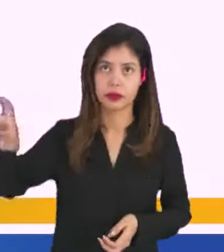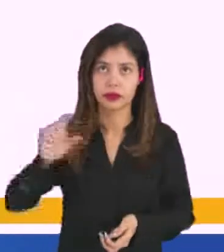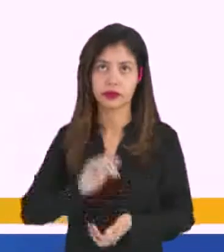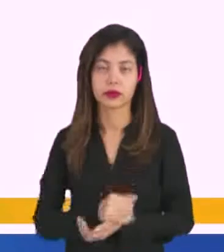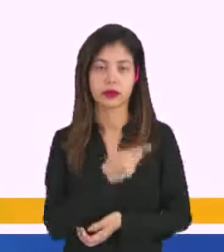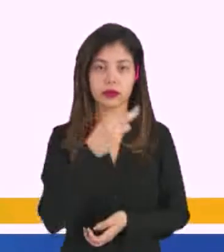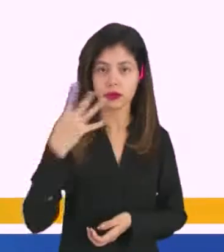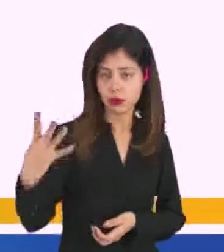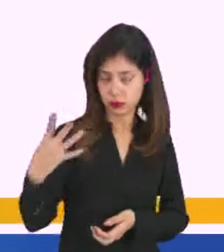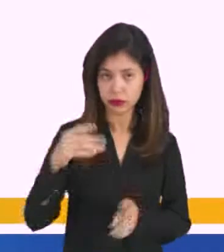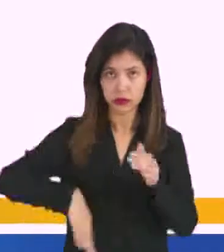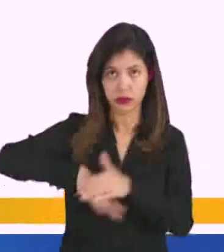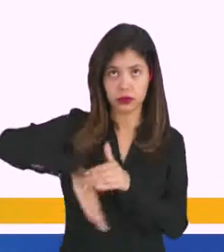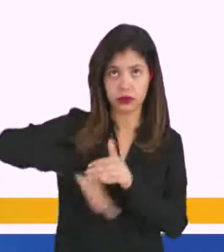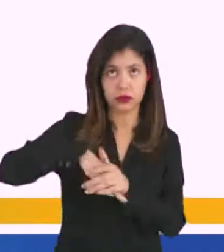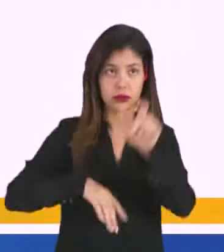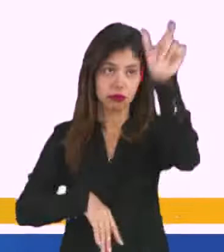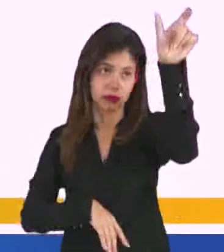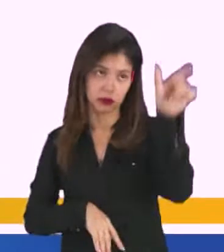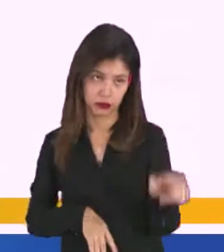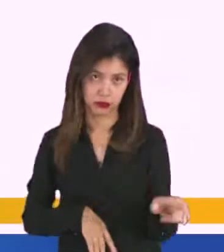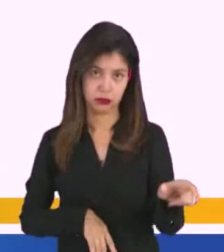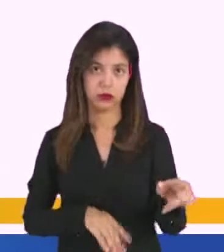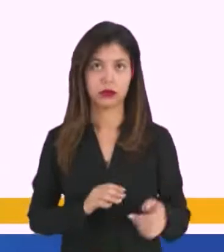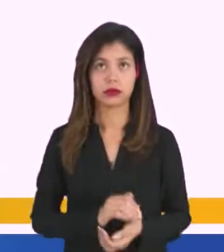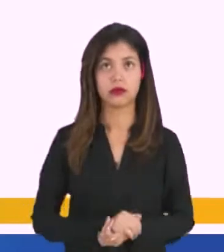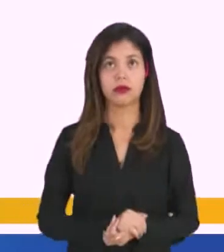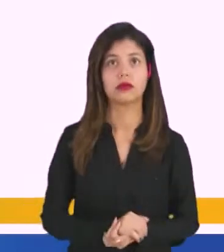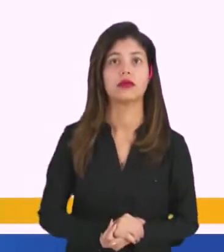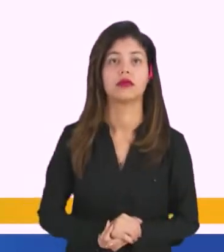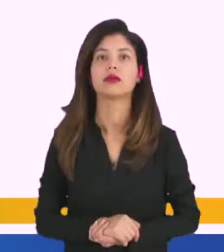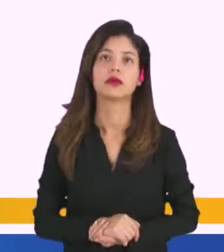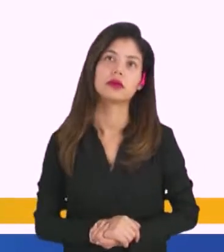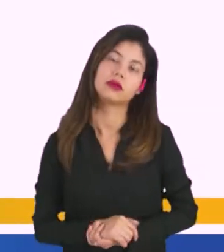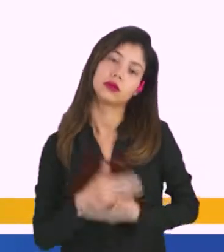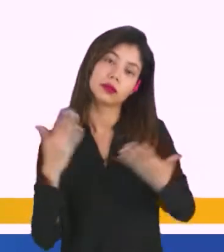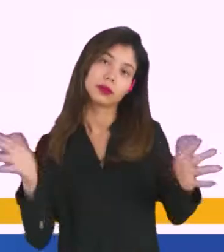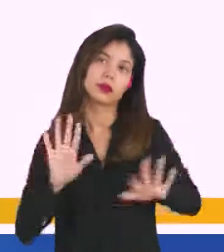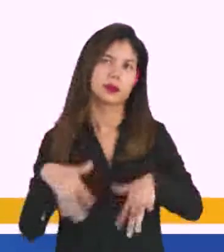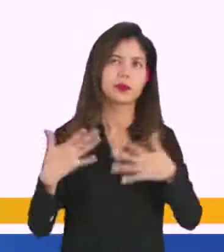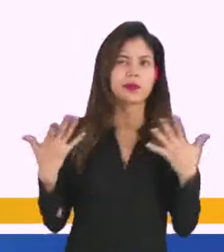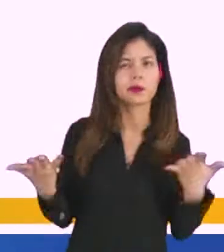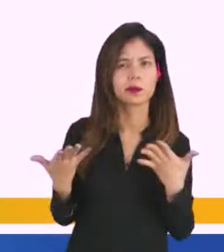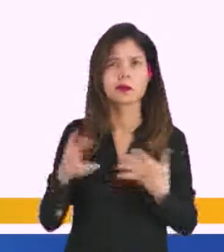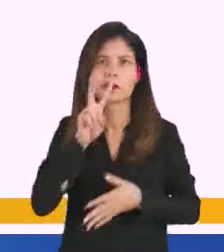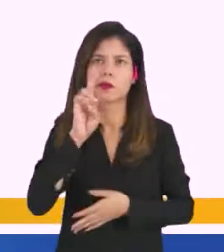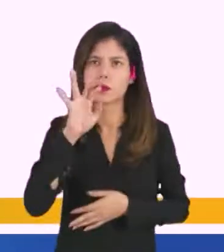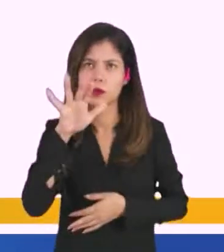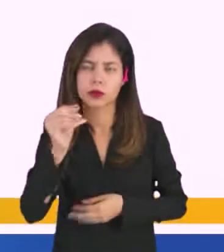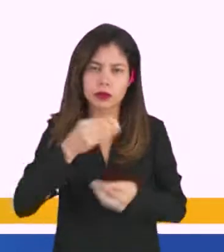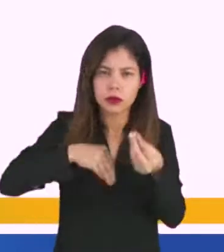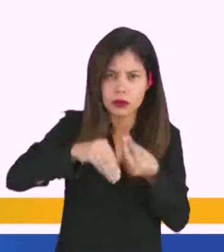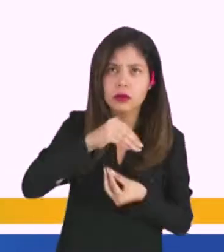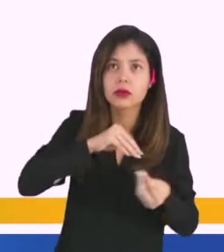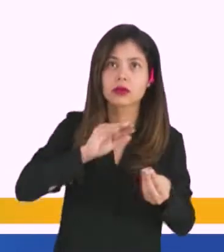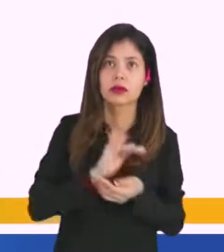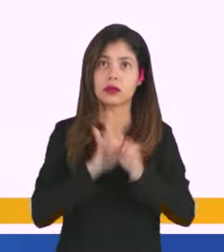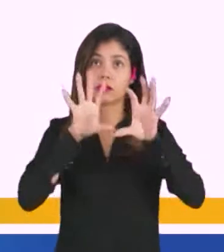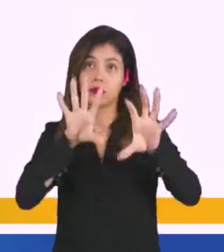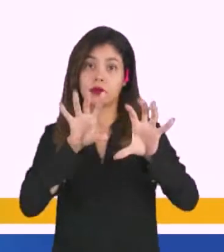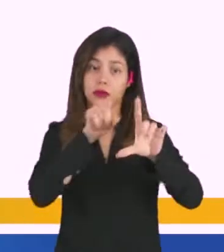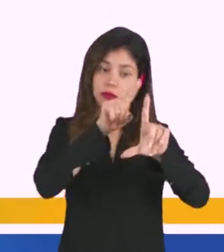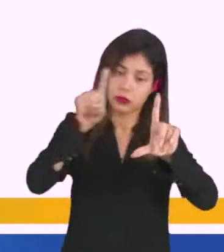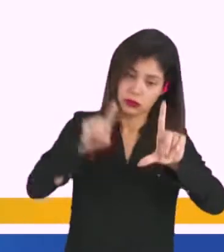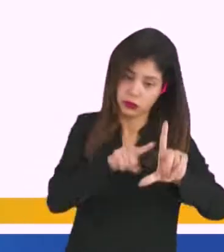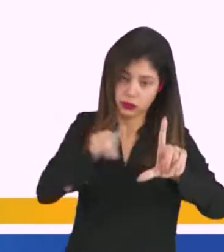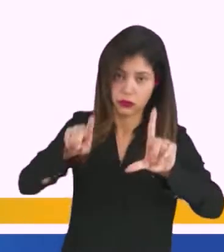representação da quantidade de gols feita no eixo vertical. Então, quais são as variáveis envolvidas nesse